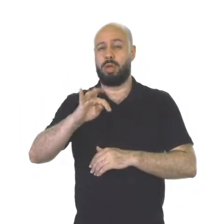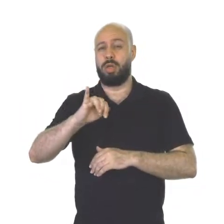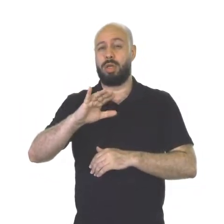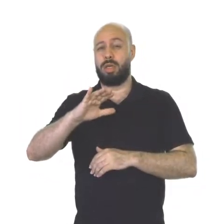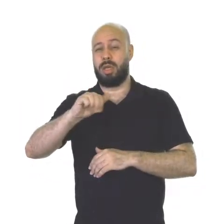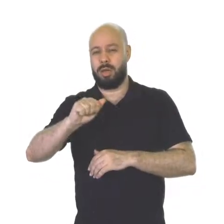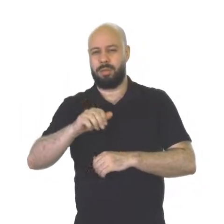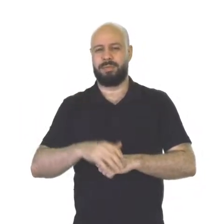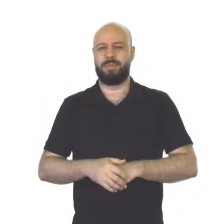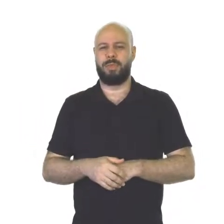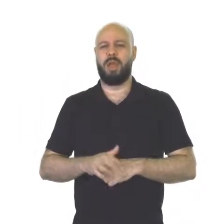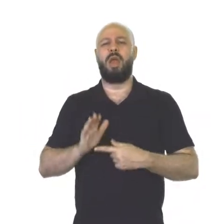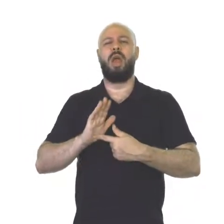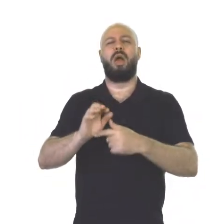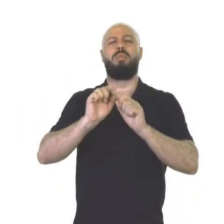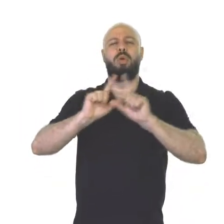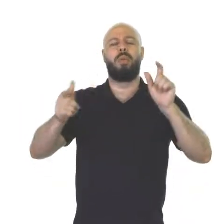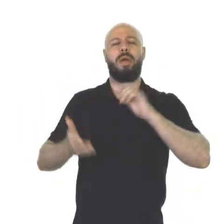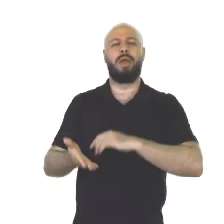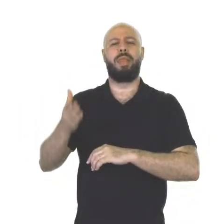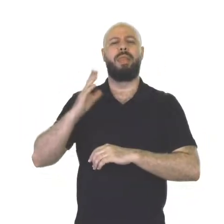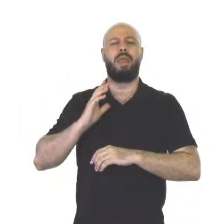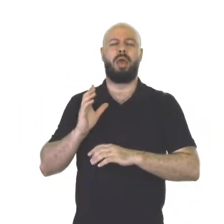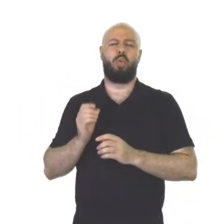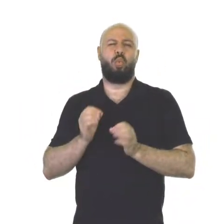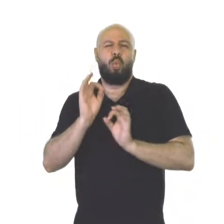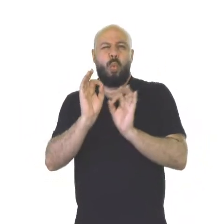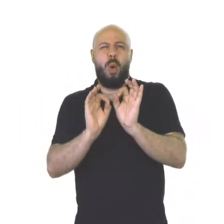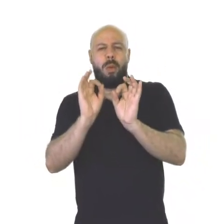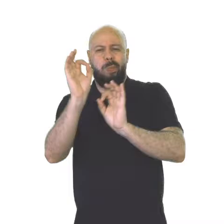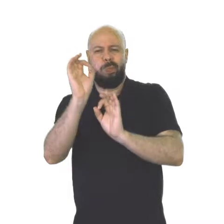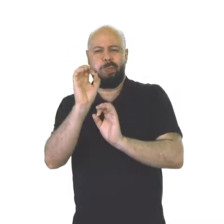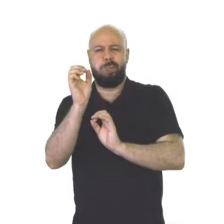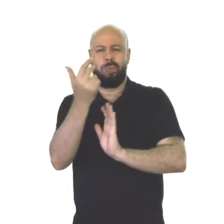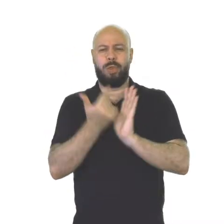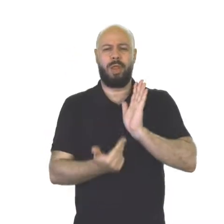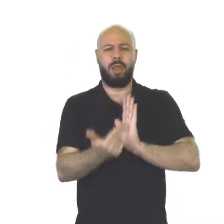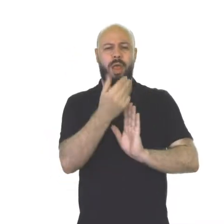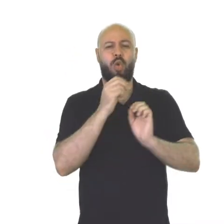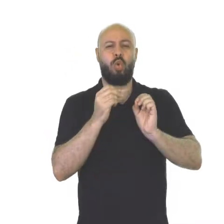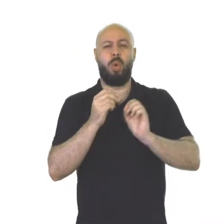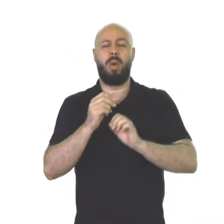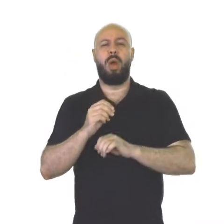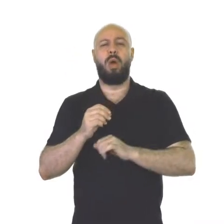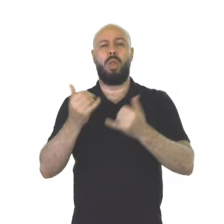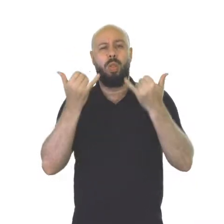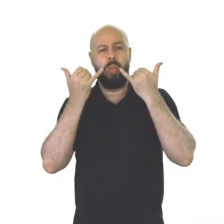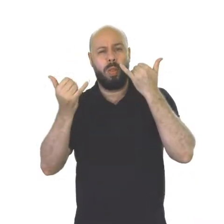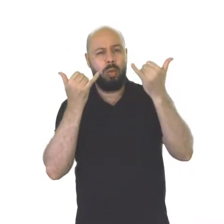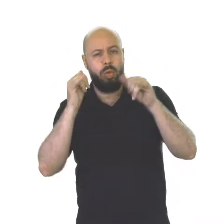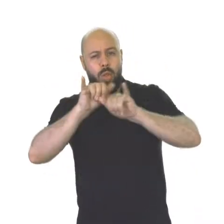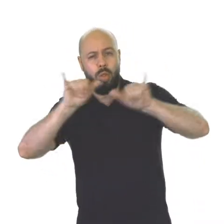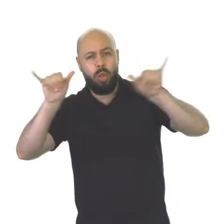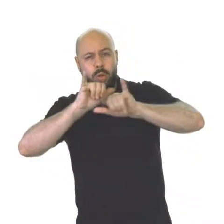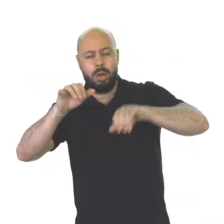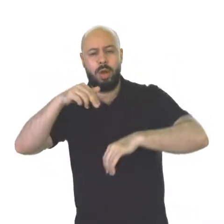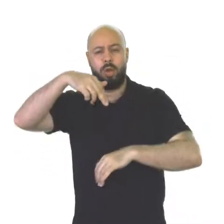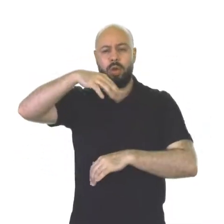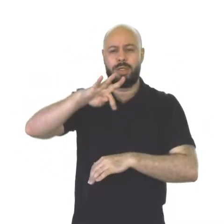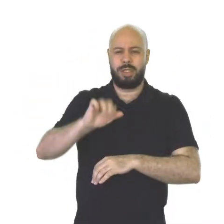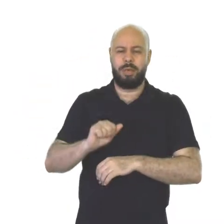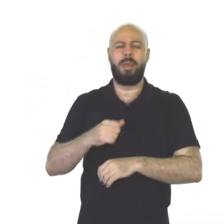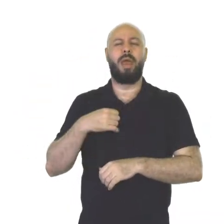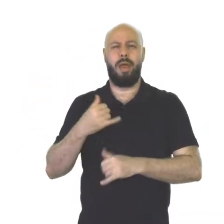para vocês nesse slide, aí um esquemazinho do que seria a notícia. Então, o que é a notícia, né? É um texto de